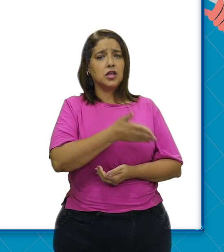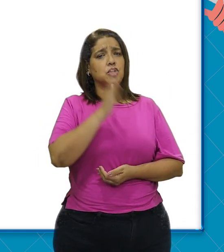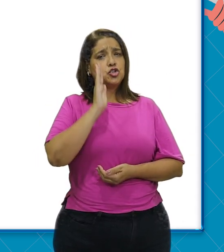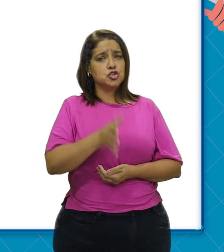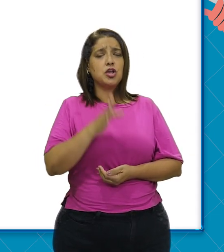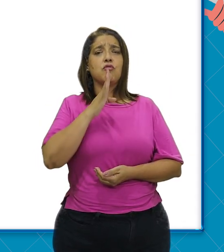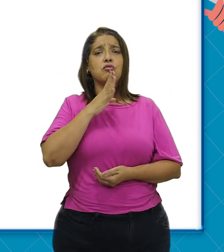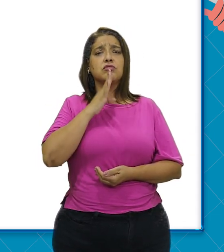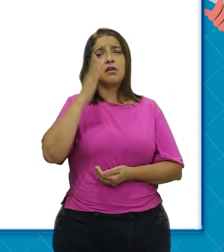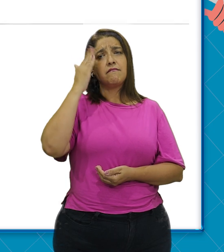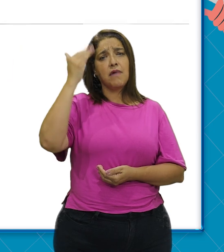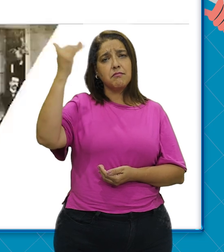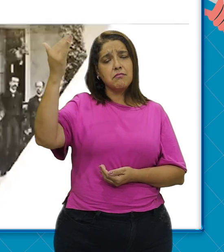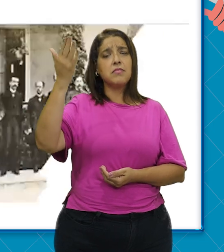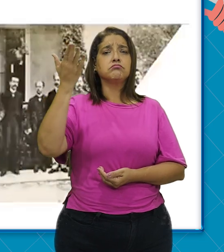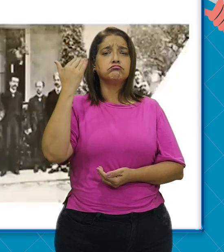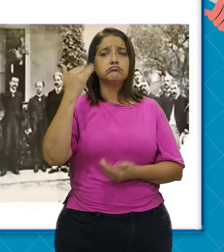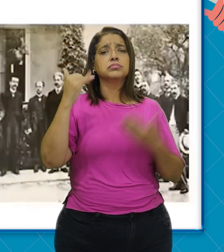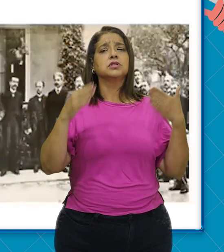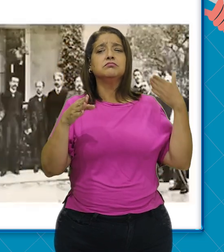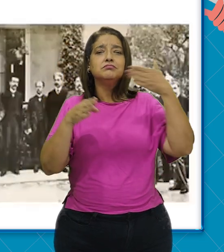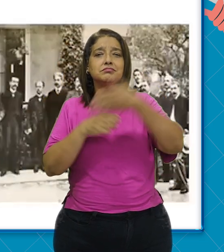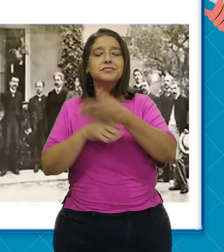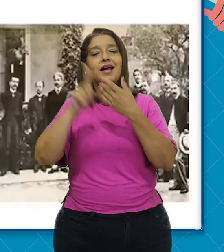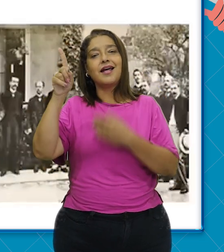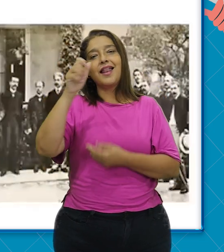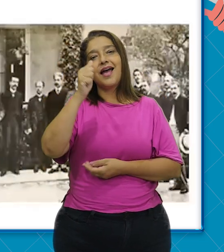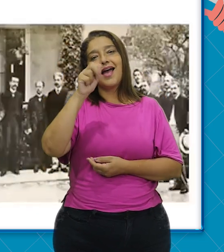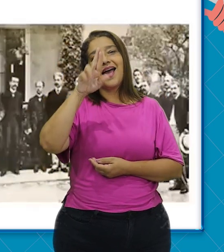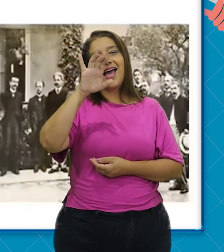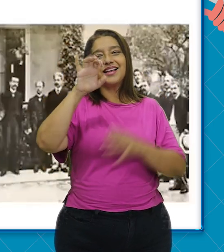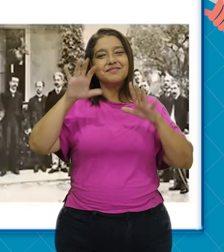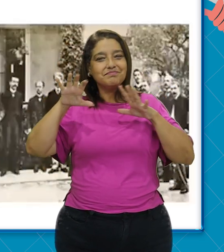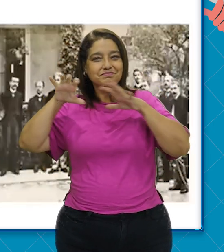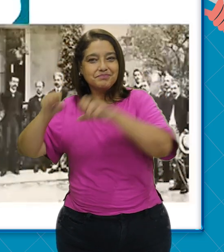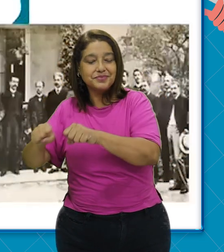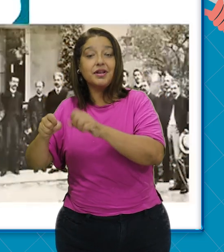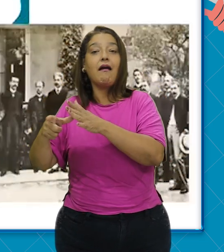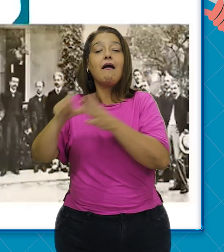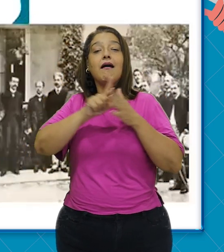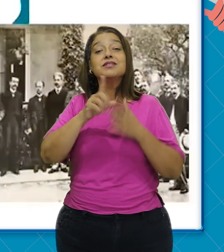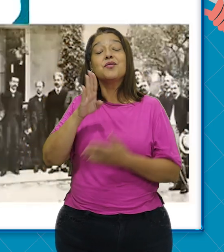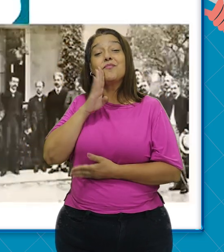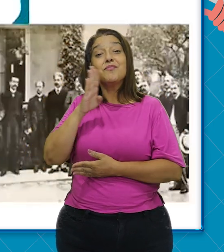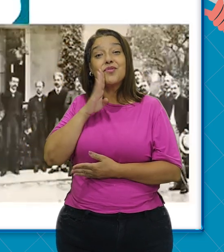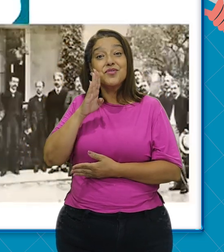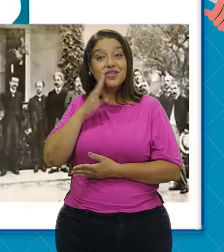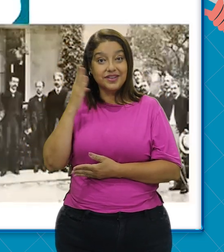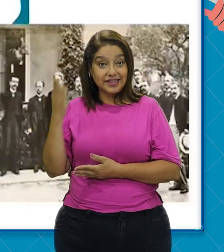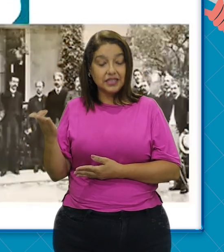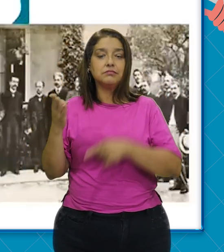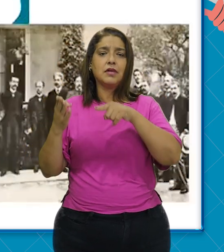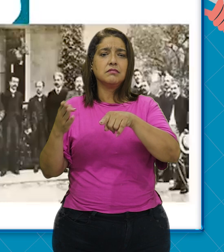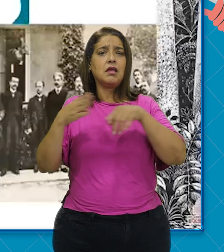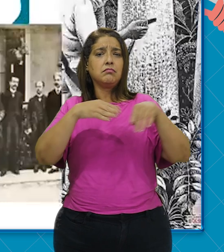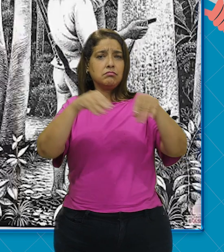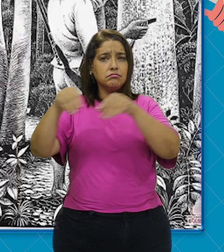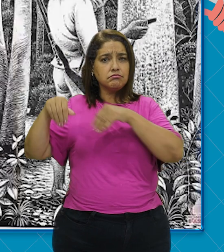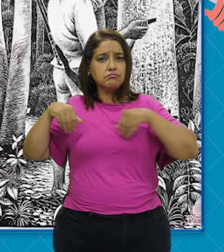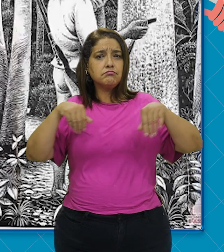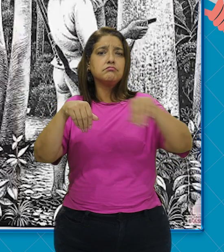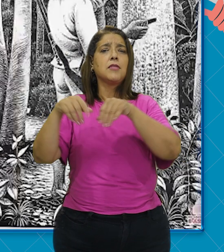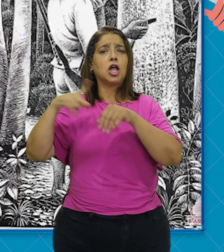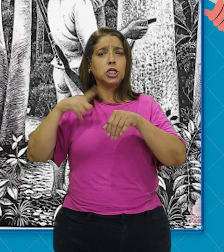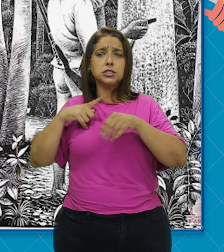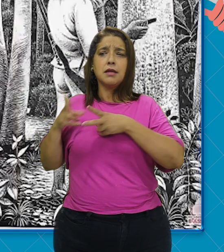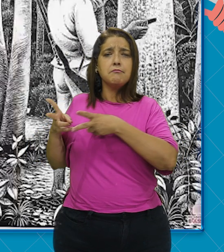ter participado da anexação do território do Acre, que antes era da Bolívia. Essas terras prosperavam muito com a extração e exportação